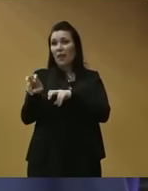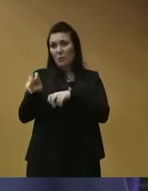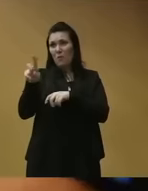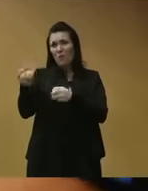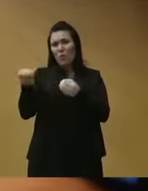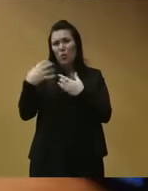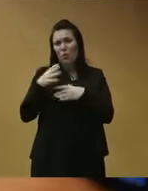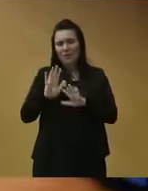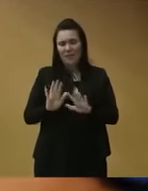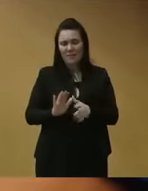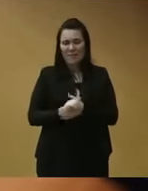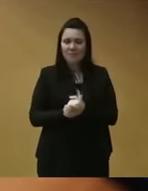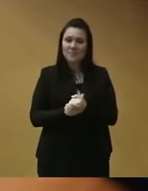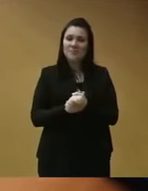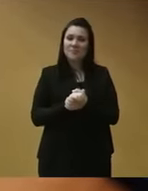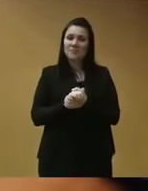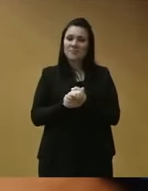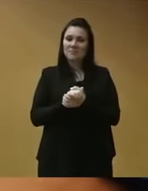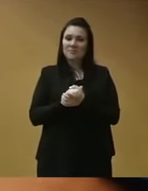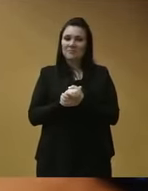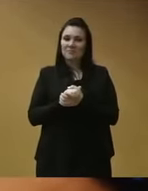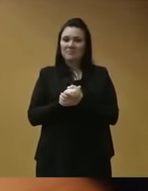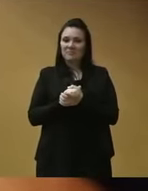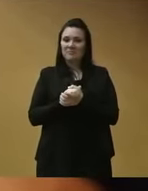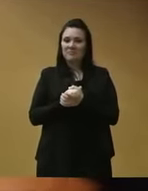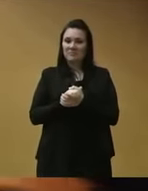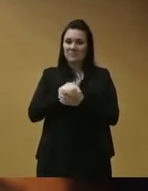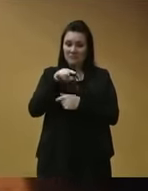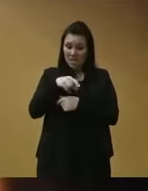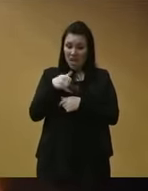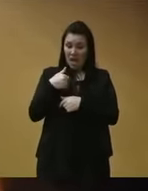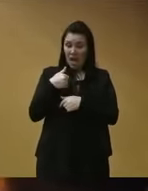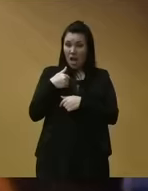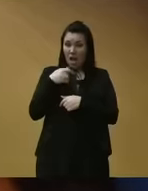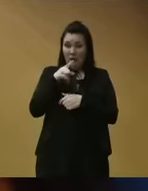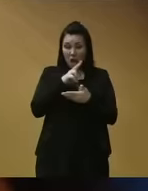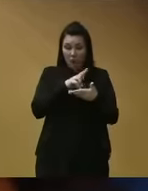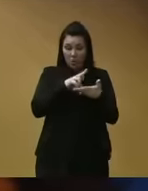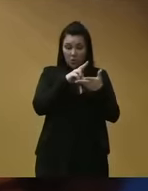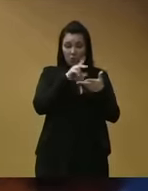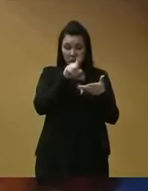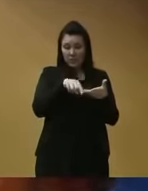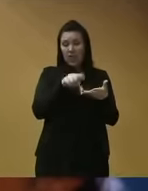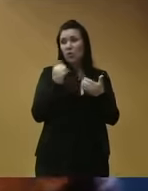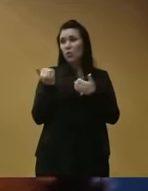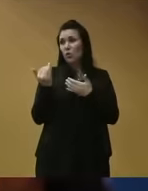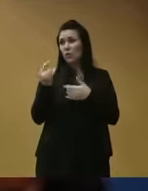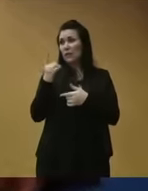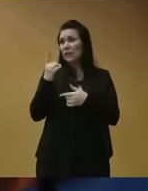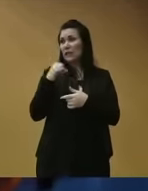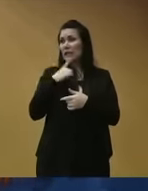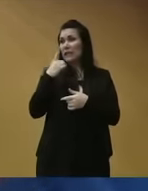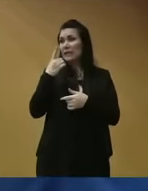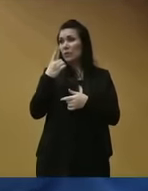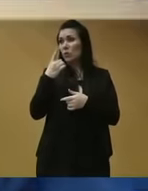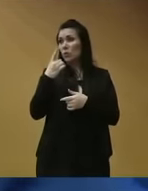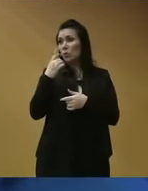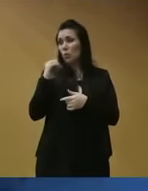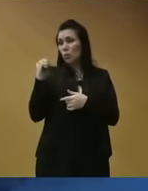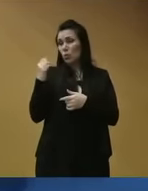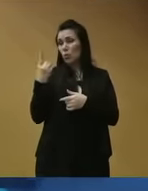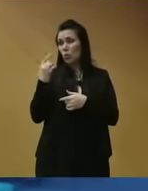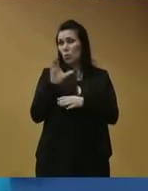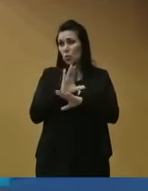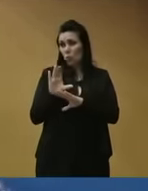contar. Mas a nossa universidade ela é jovem, ela tem 101 cursos, ela tem 22 unidades acadêmicas, ela é